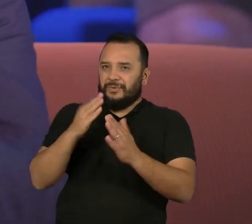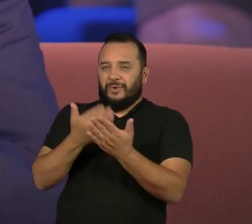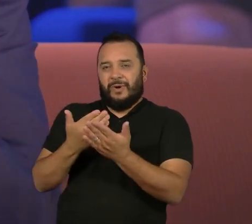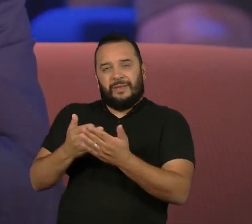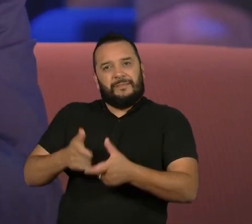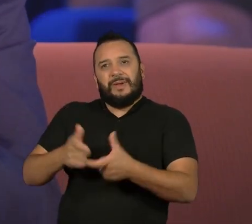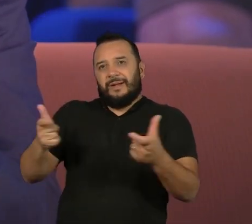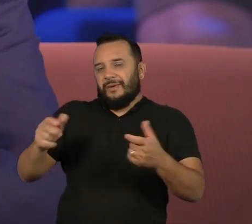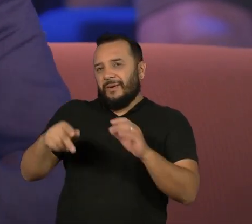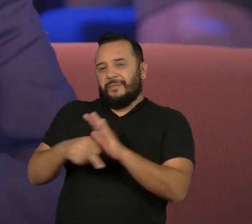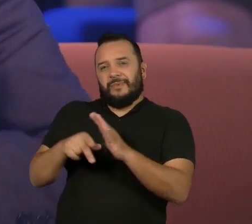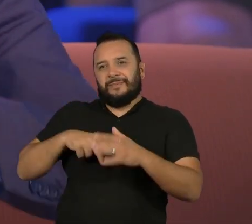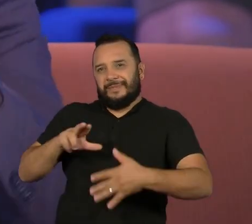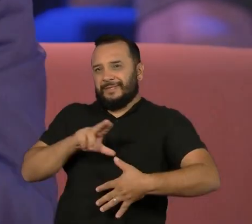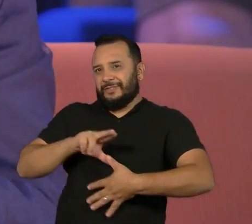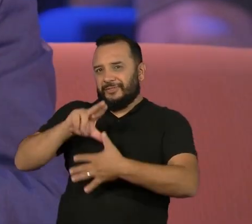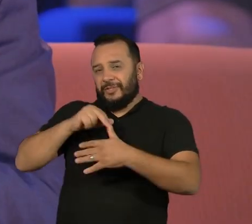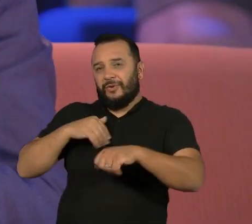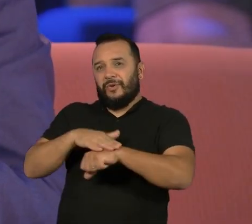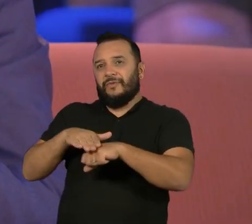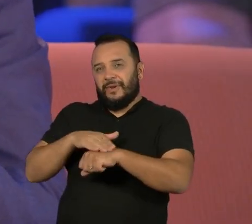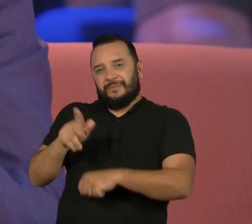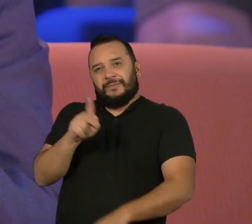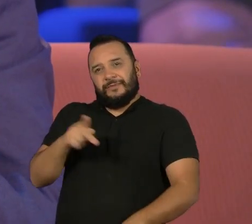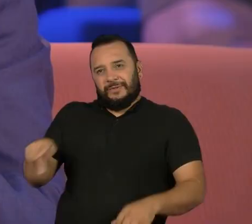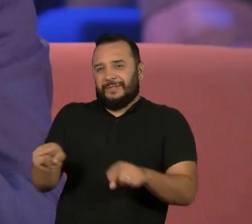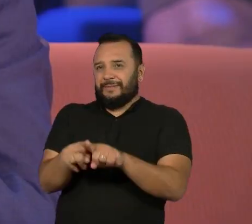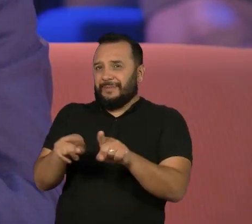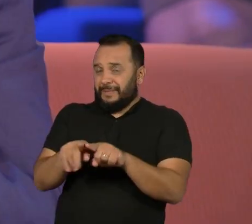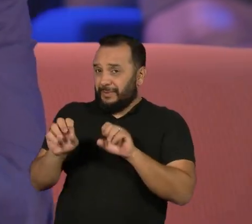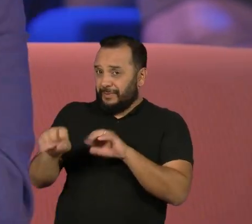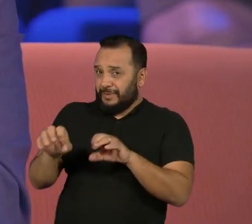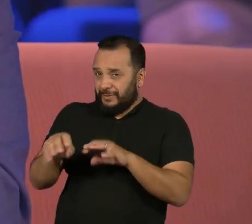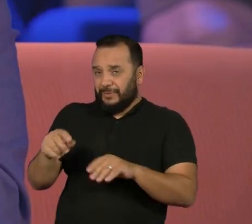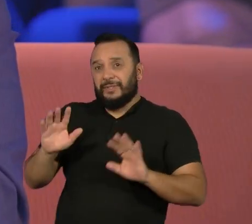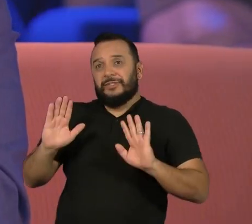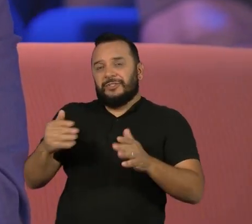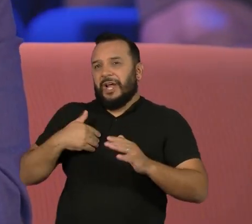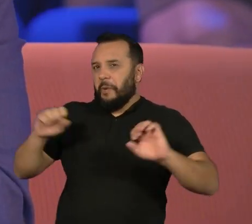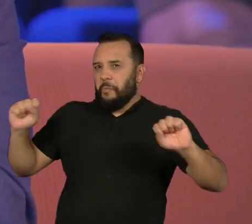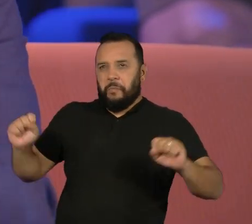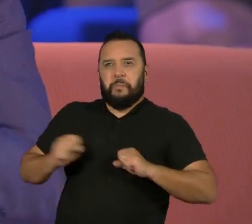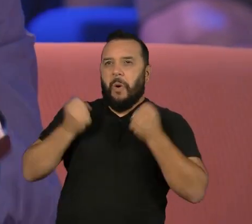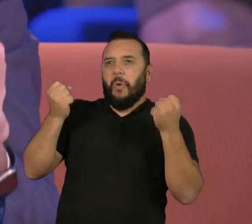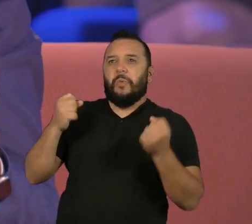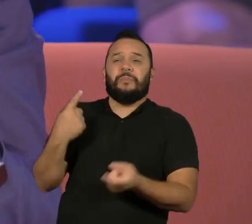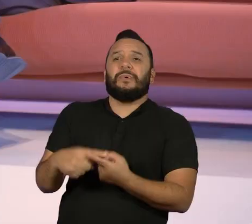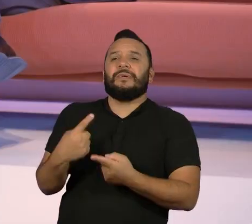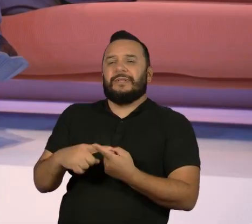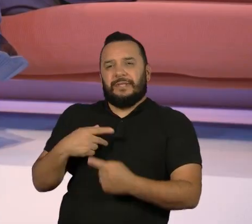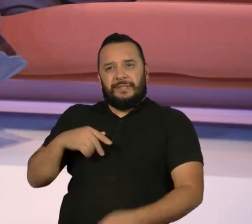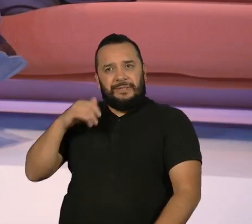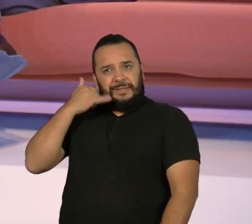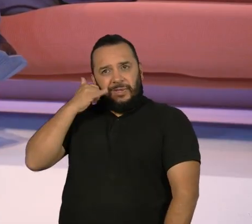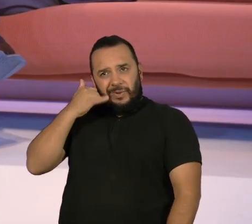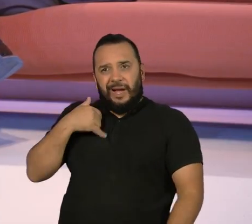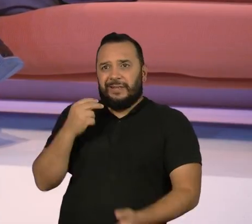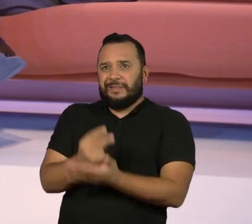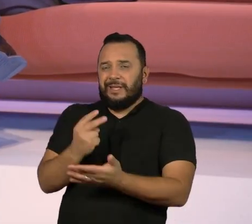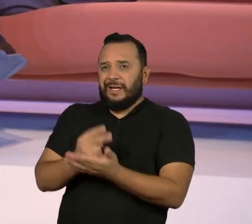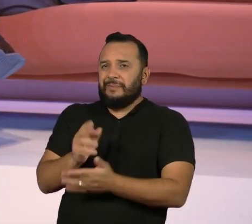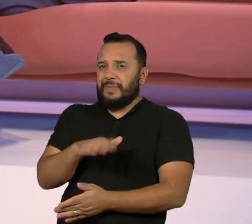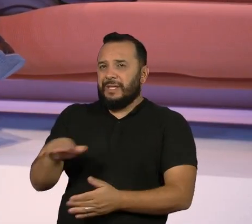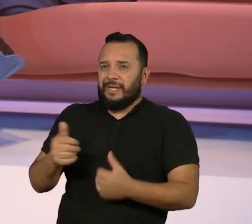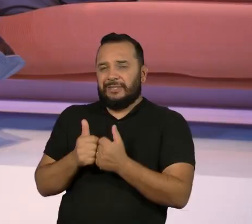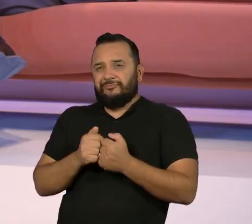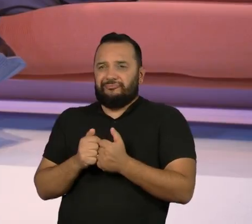sempre converso com os professores e educadores que estavam muito indignados com o fato dos celulares estarem tão presentes na sala de aula, tão